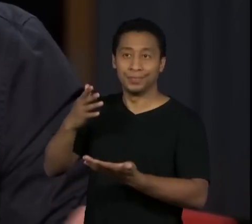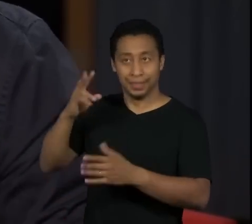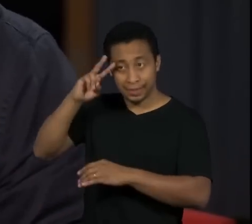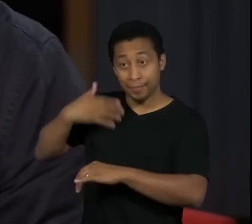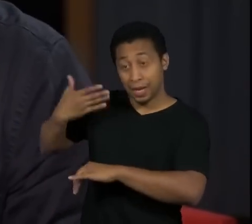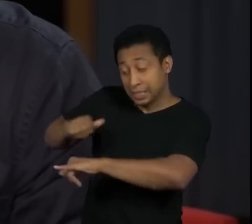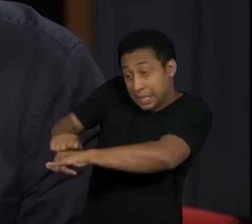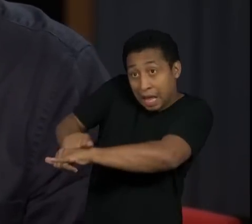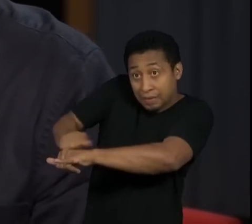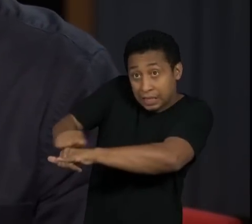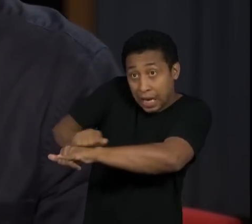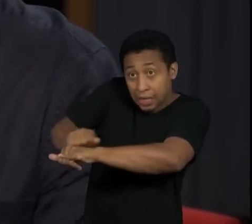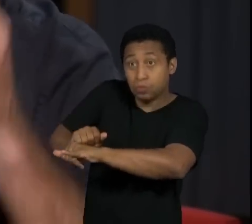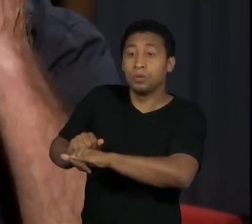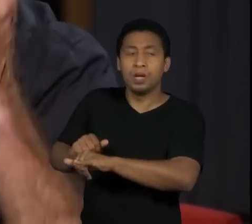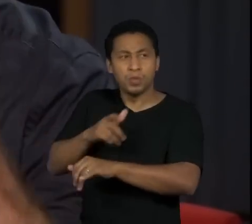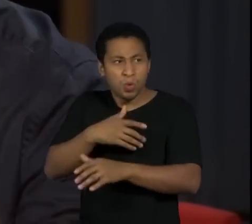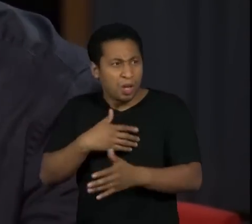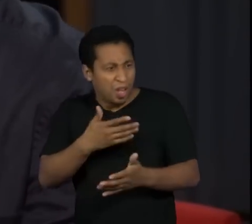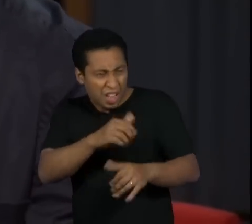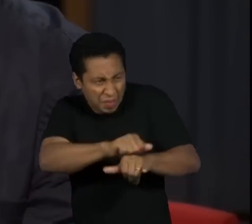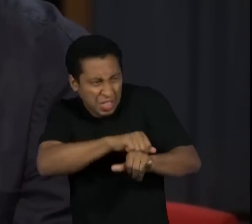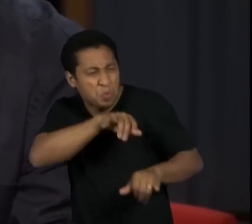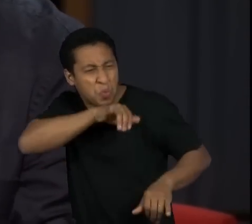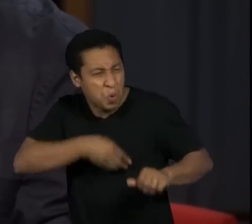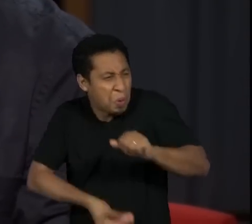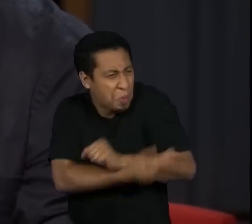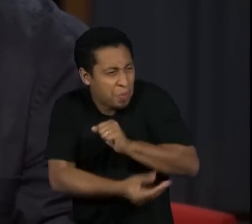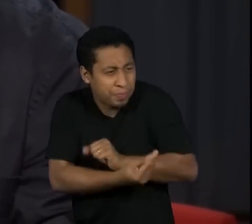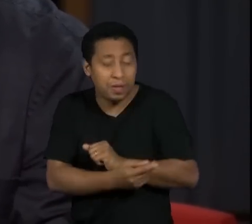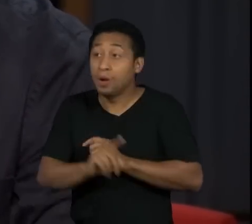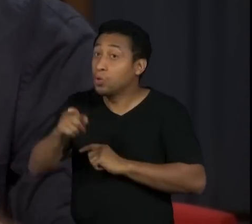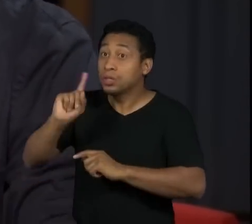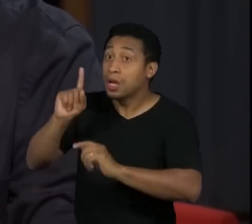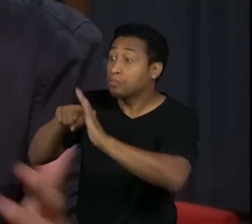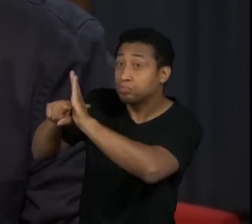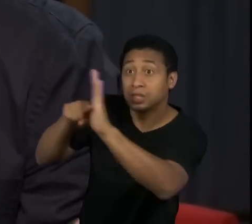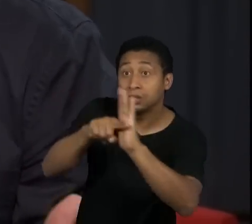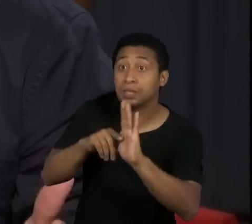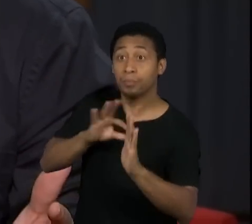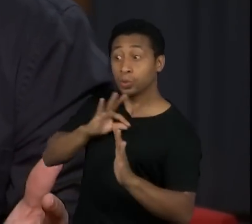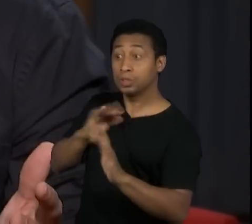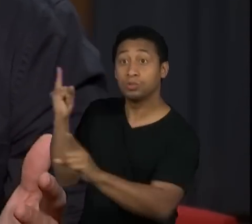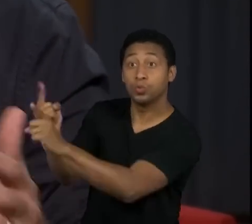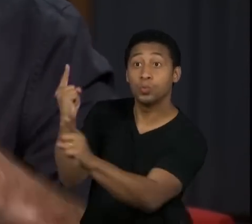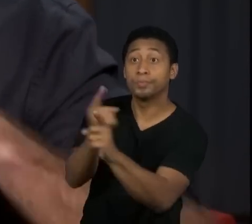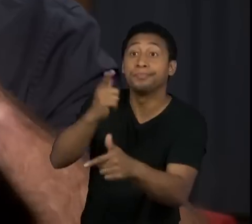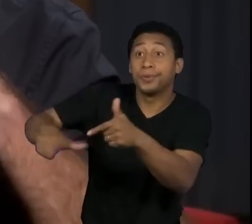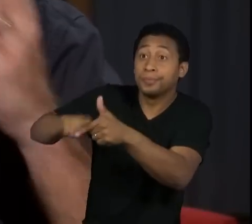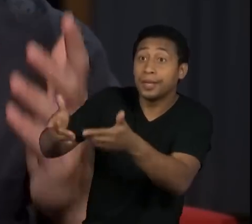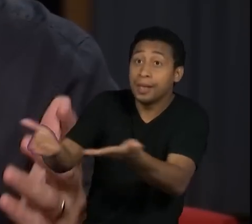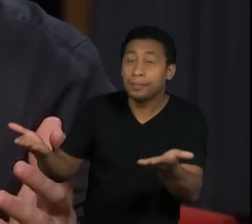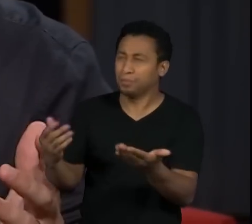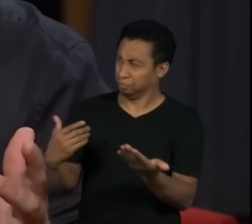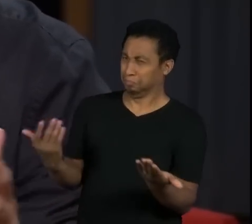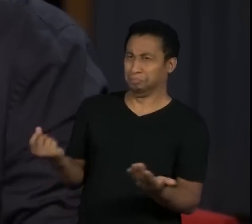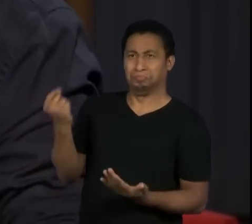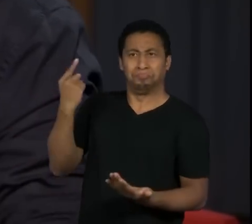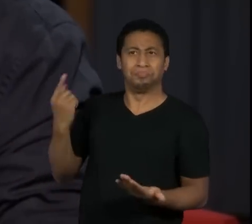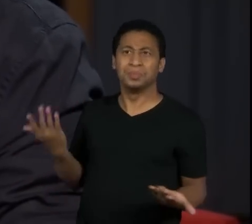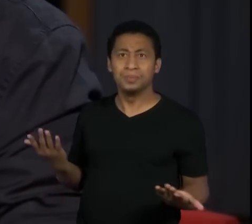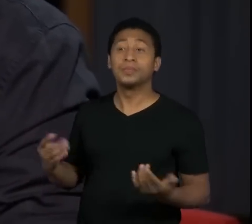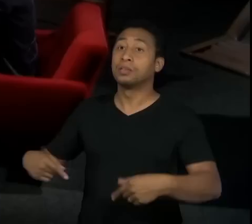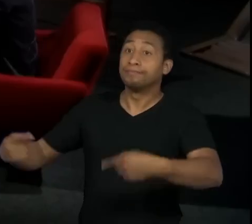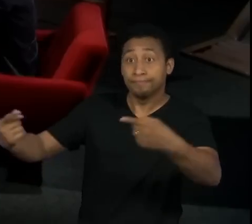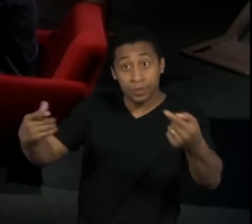palco pro Eduardo e etc. É isso. E que incrível estar aqui, cara. Claro. E que incrível a gente estar aqui conversando e entendendo, até